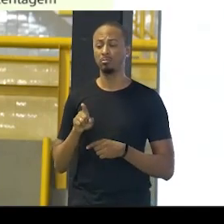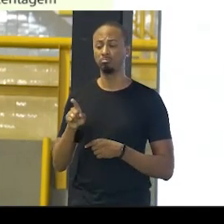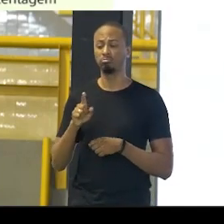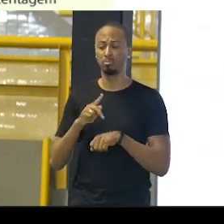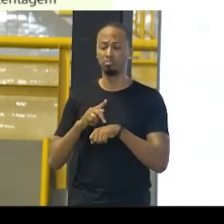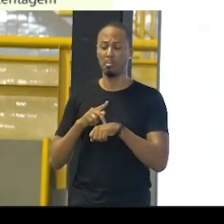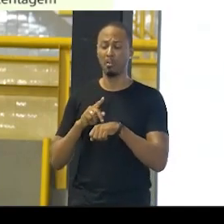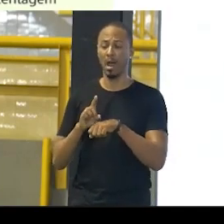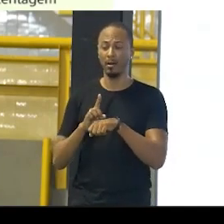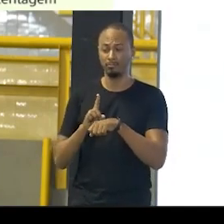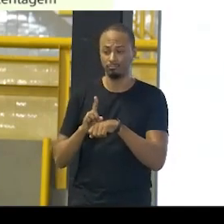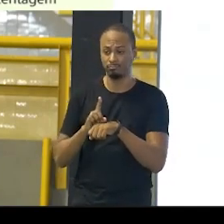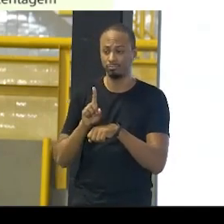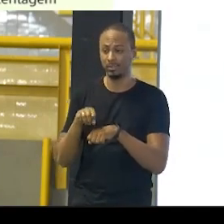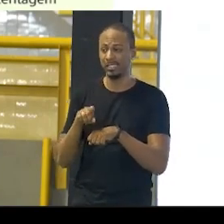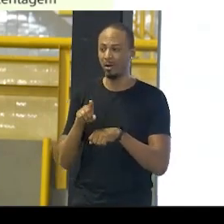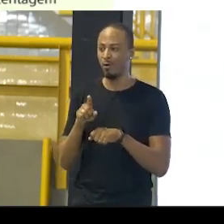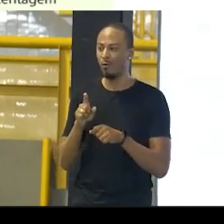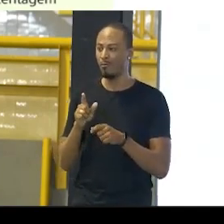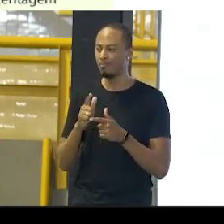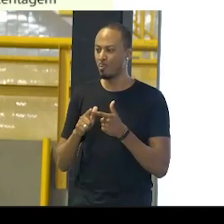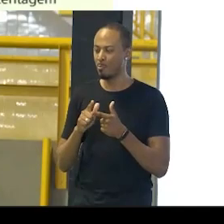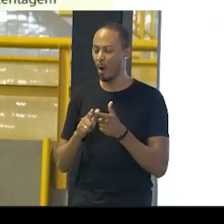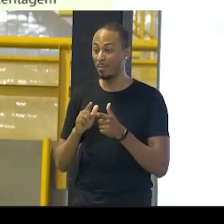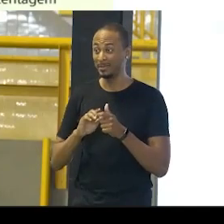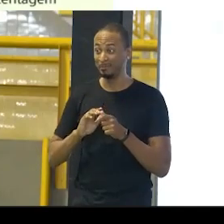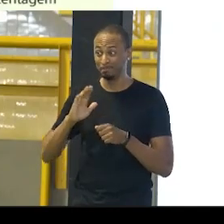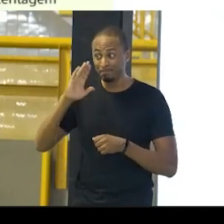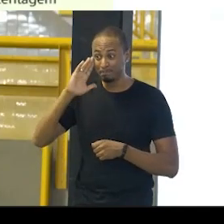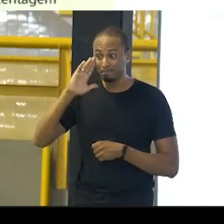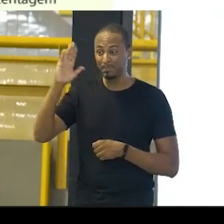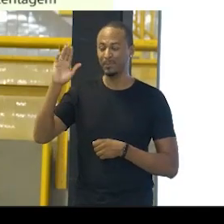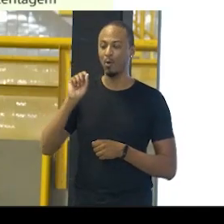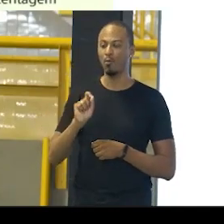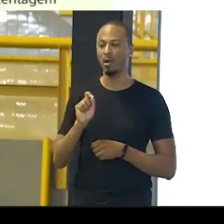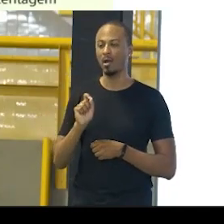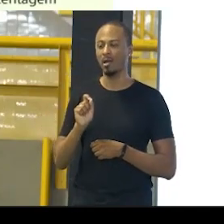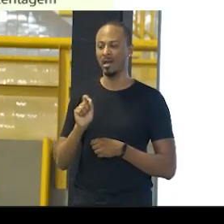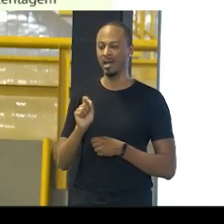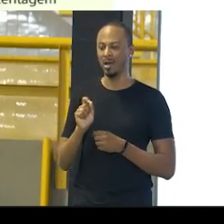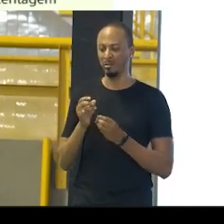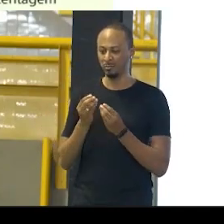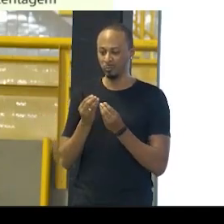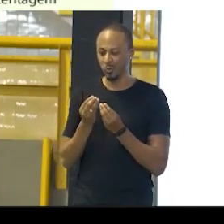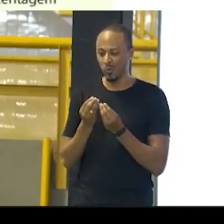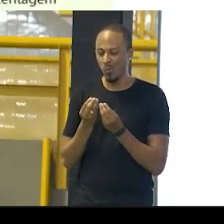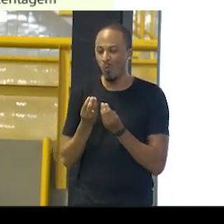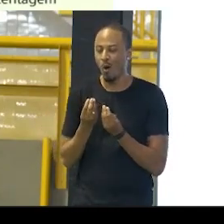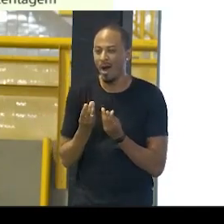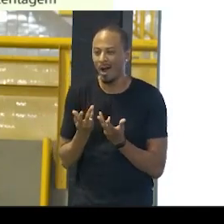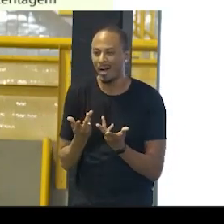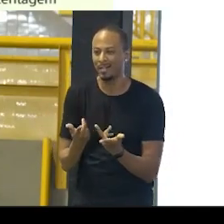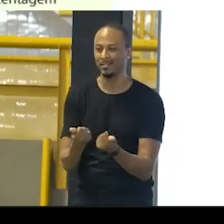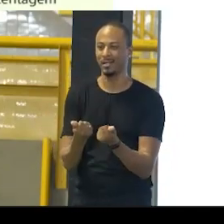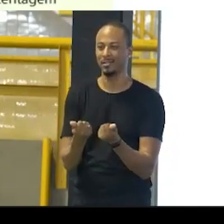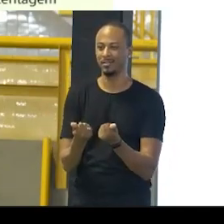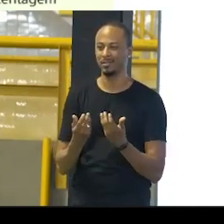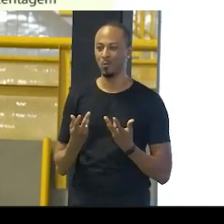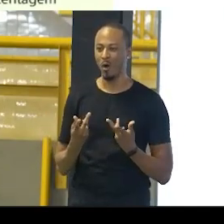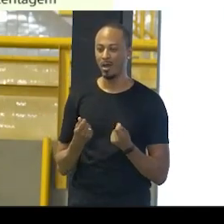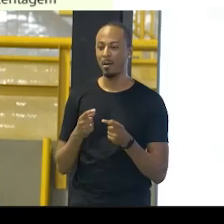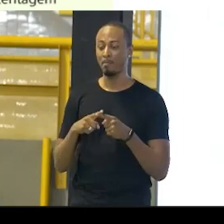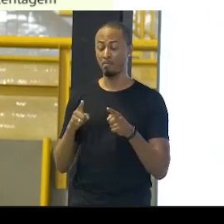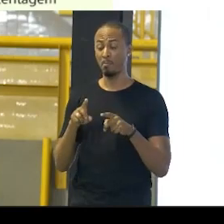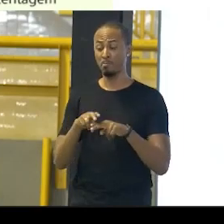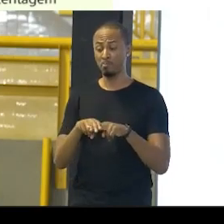problema dele é qualitativo. É um carvão de péssima qualidade. Por isso que nós somos importadores de carvão